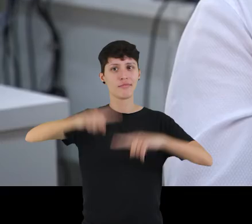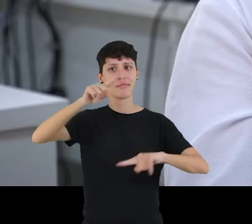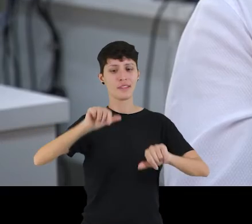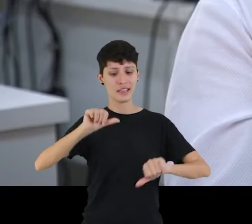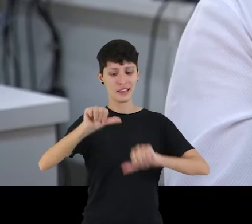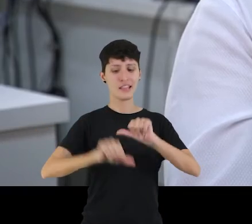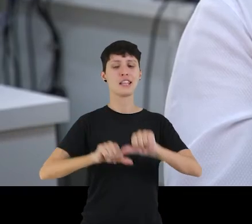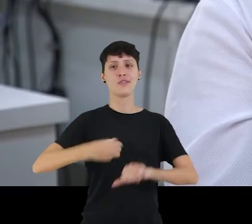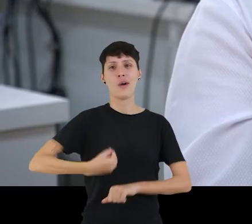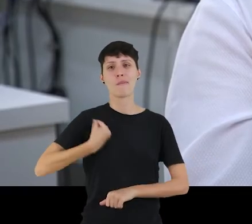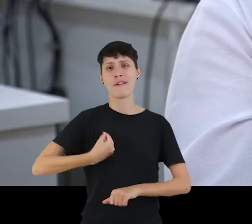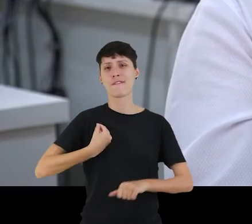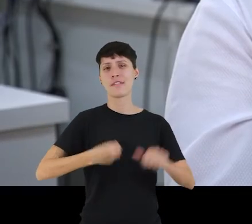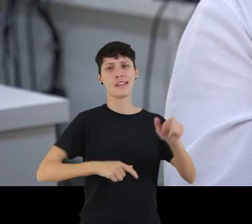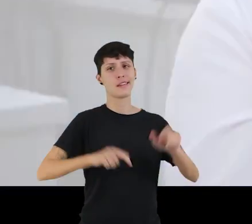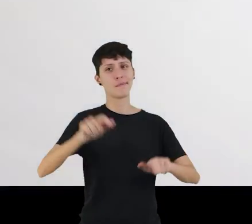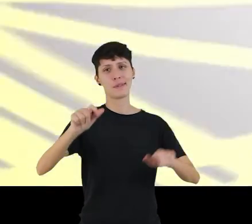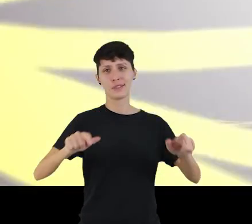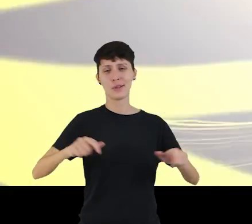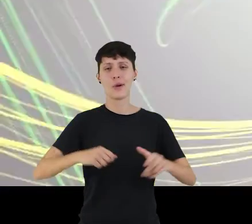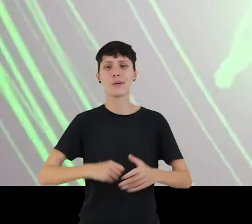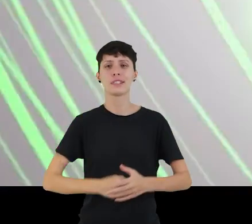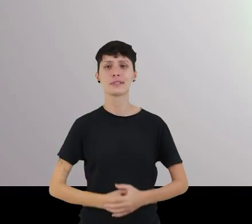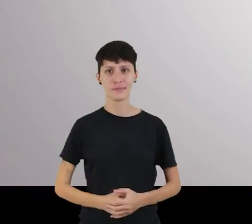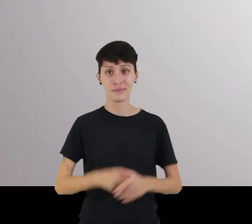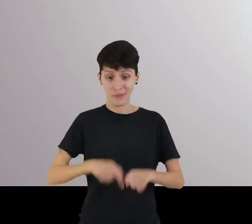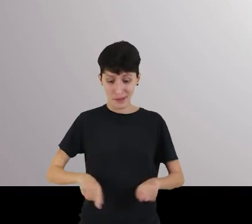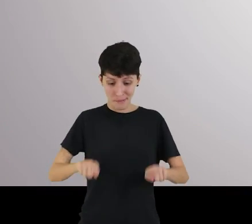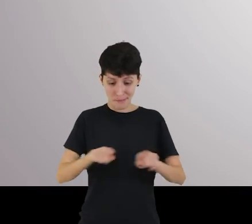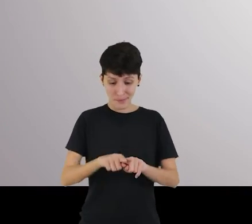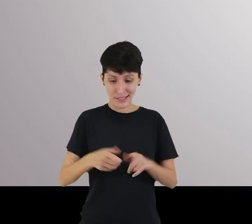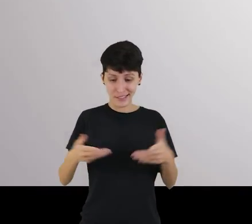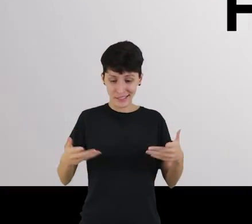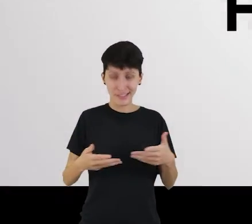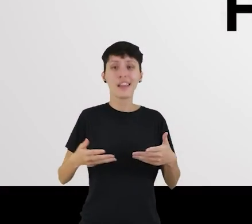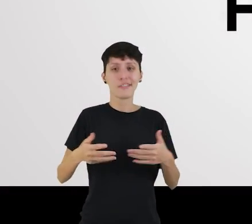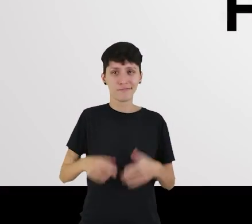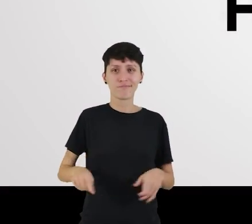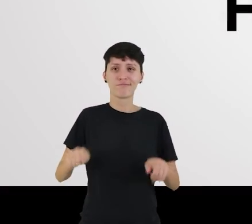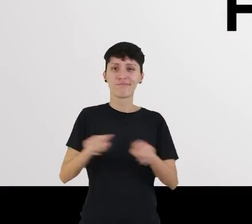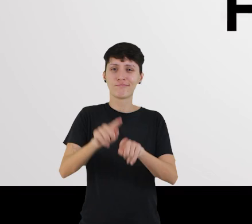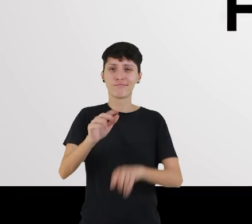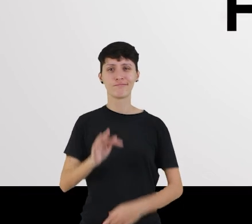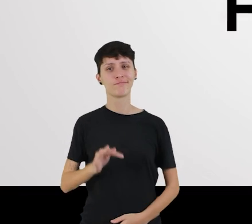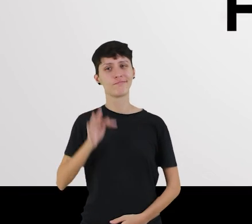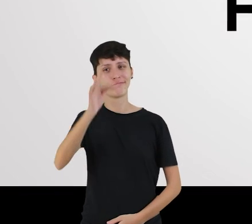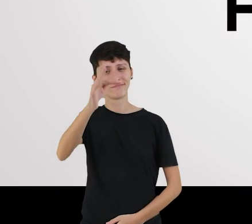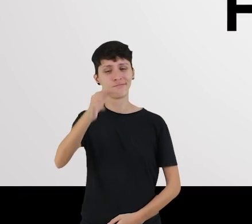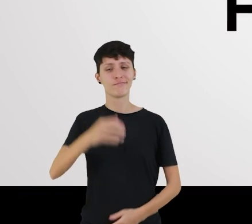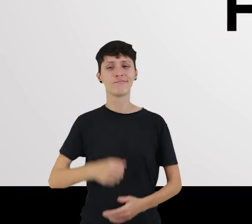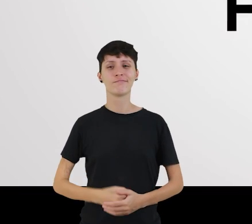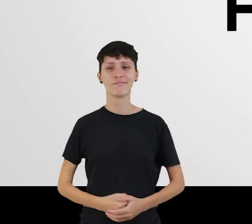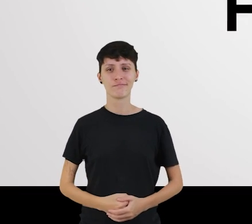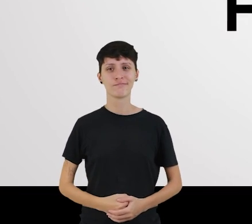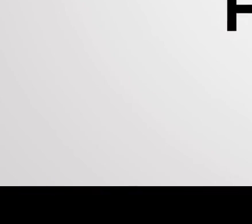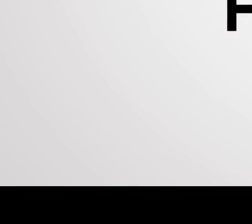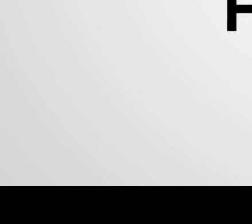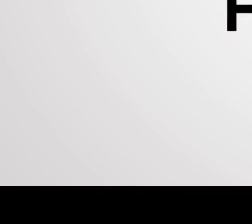e na transformação da vida de tantas pessoas. Huawei. Parceiros no presente, parceiros no futuro.